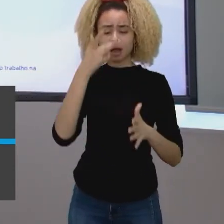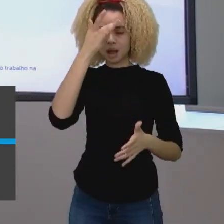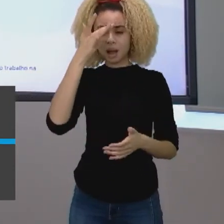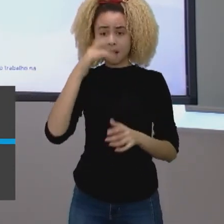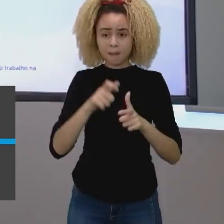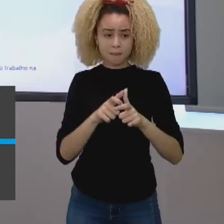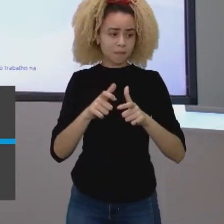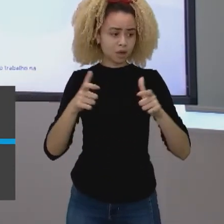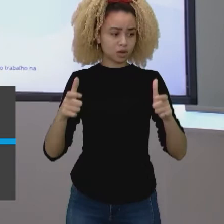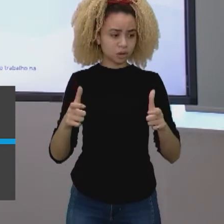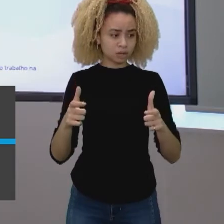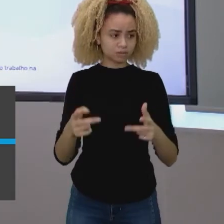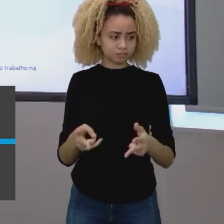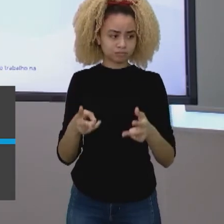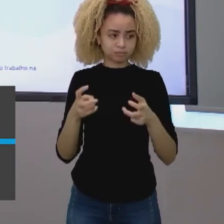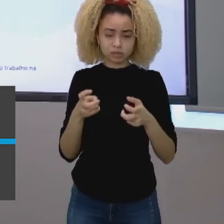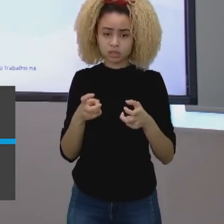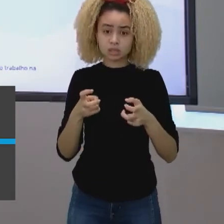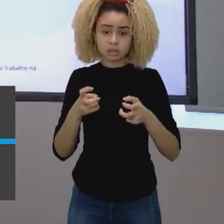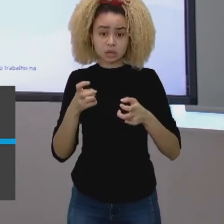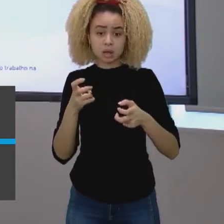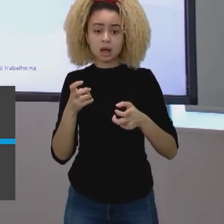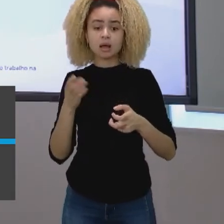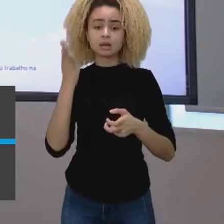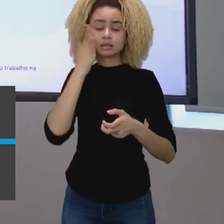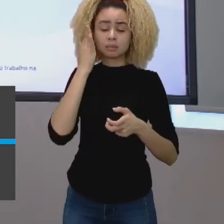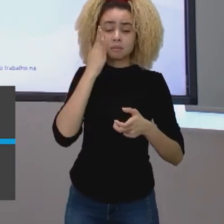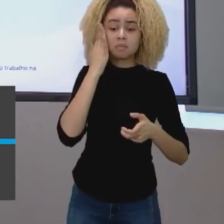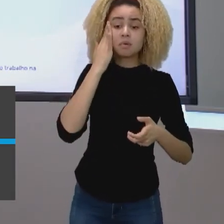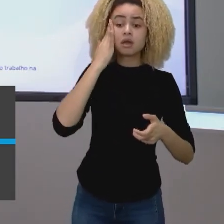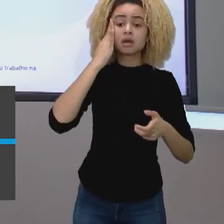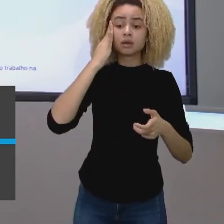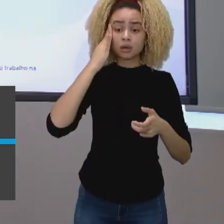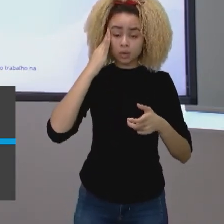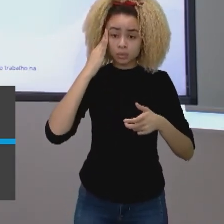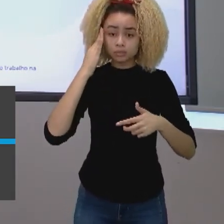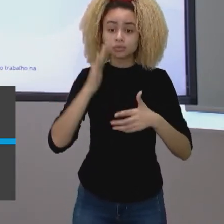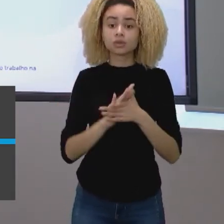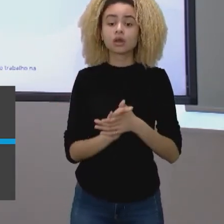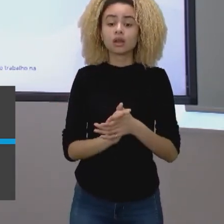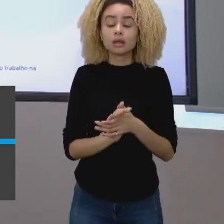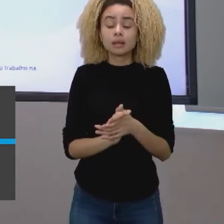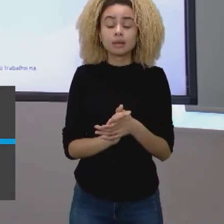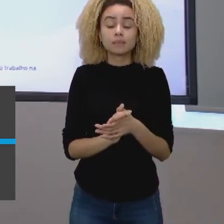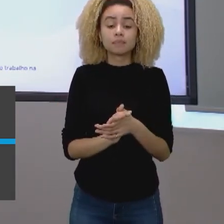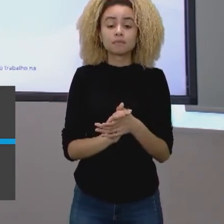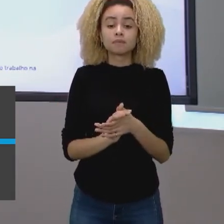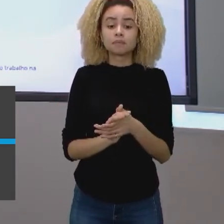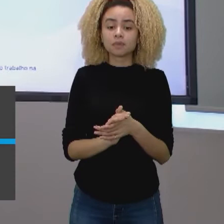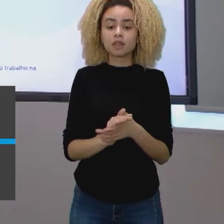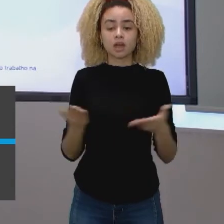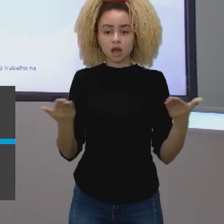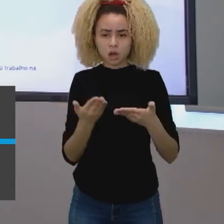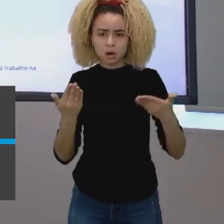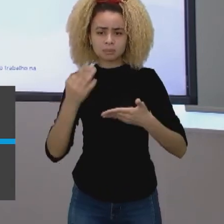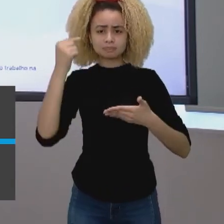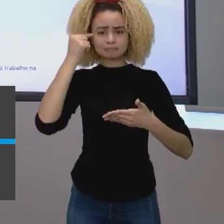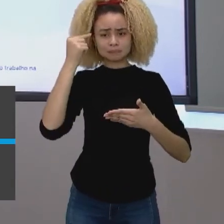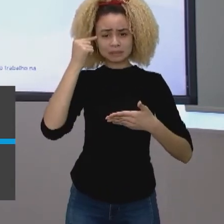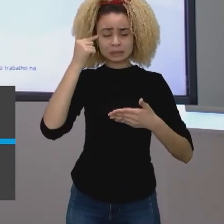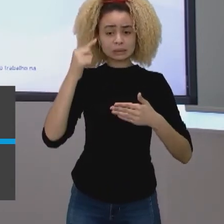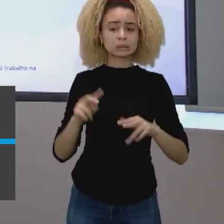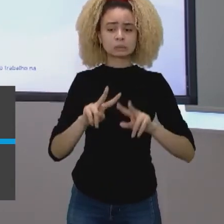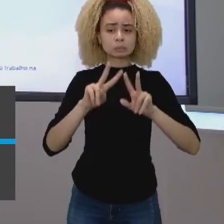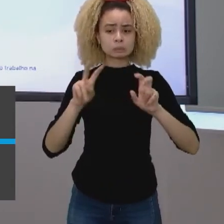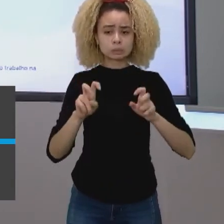baseiam nessa teoria para pensar nas relações de trabalho. E, finalmente, né, pensando nessas questões